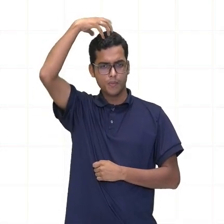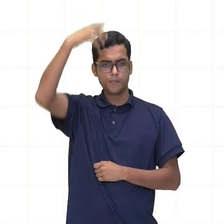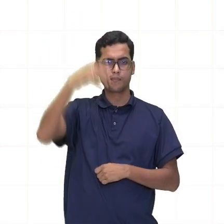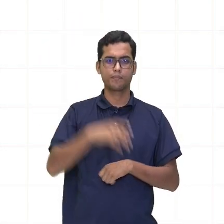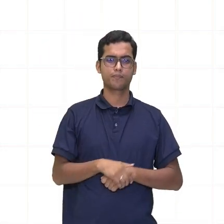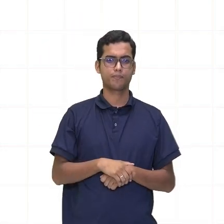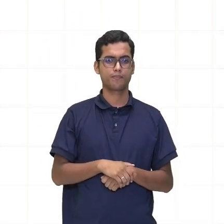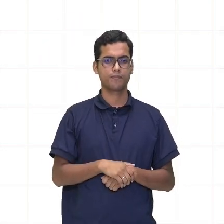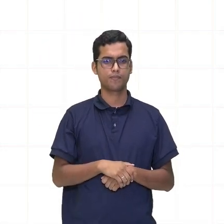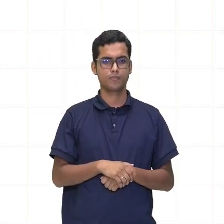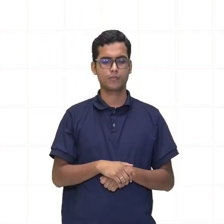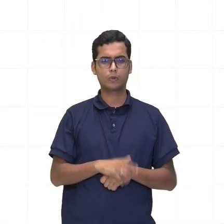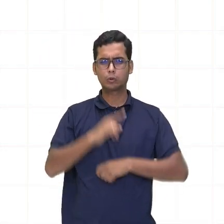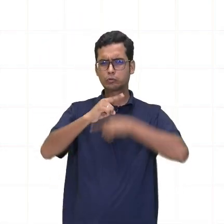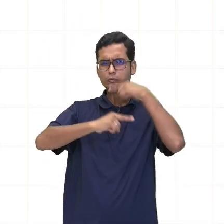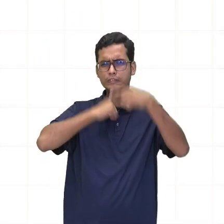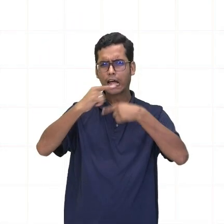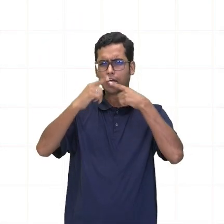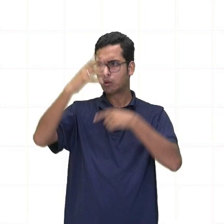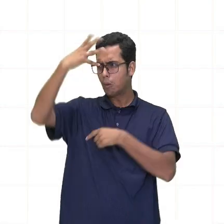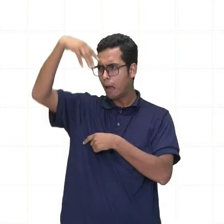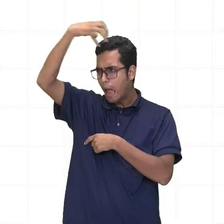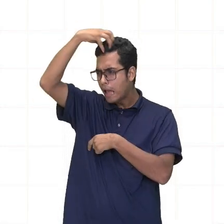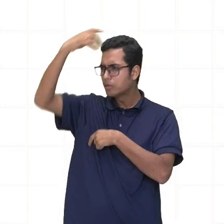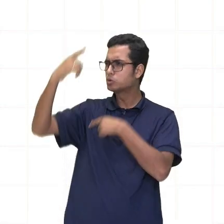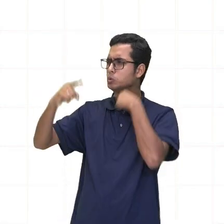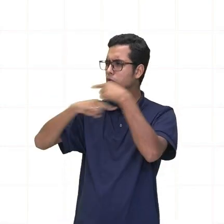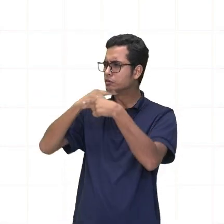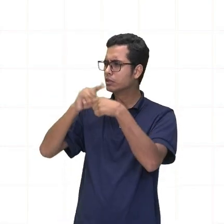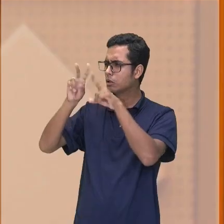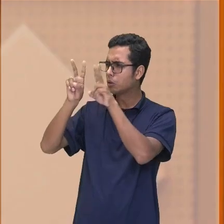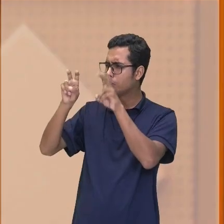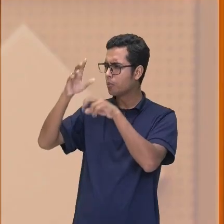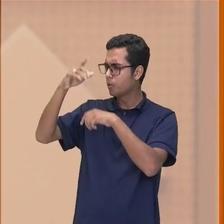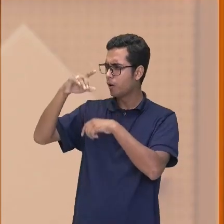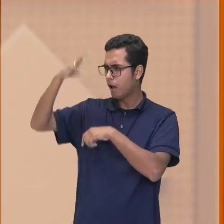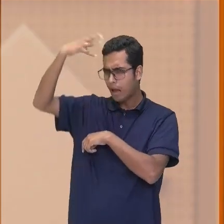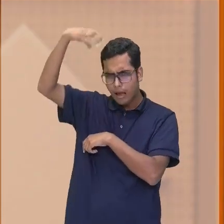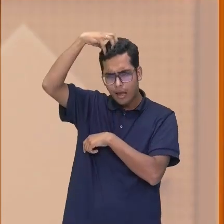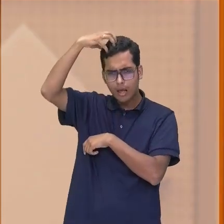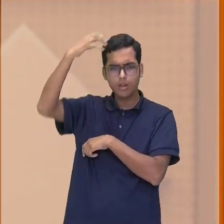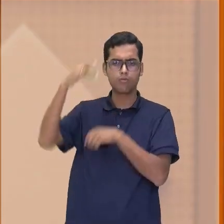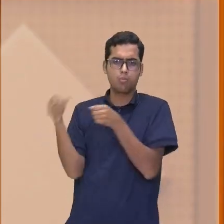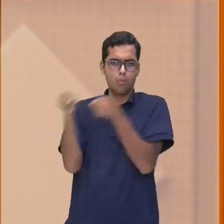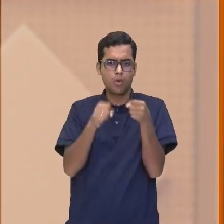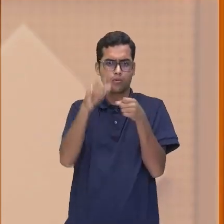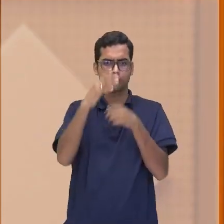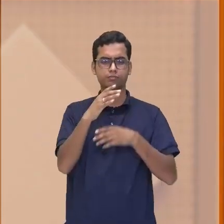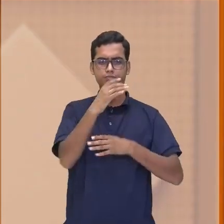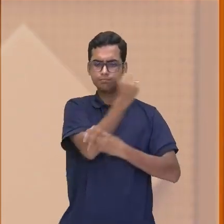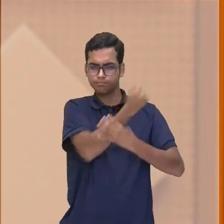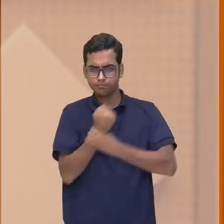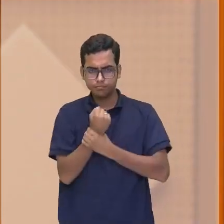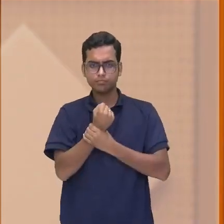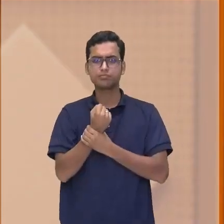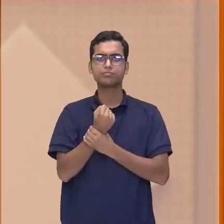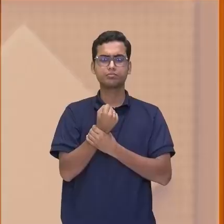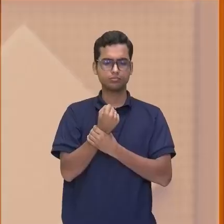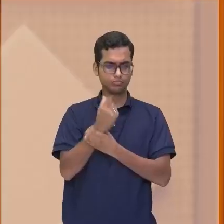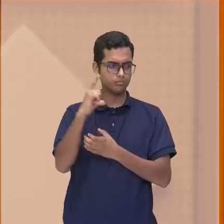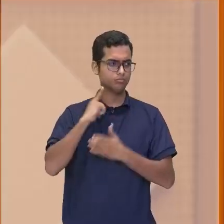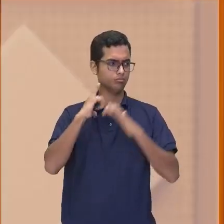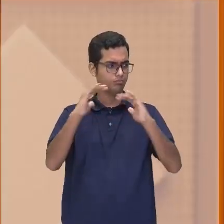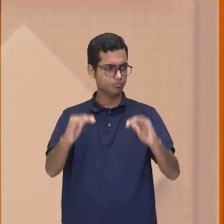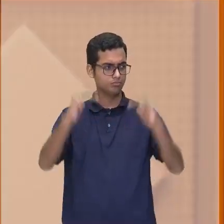deveria ser questionada. Ou seja, o poder ele é absoluto, o rei ele está naquela função